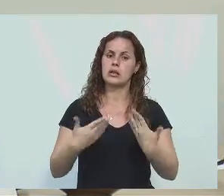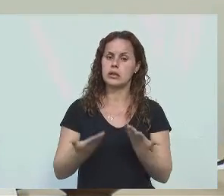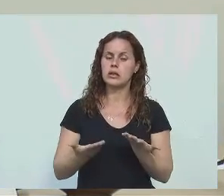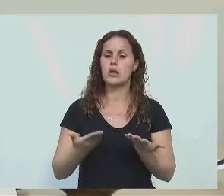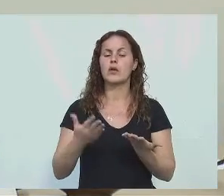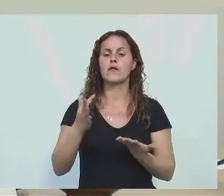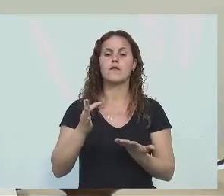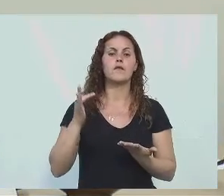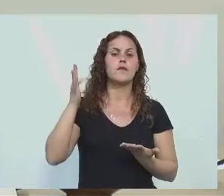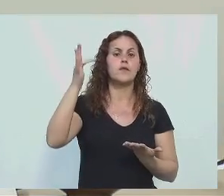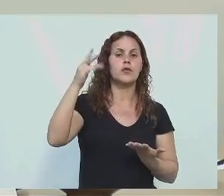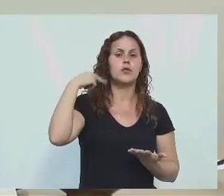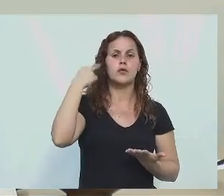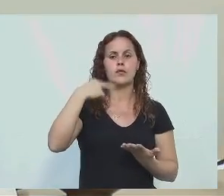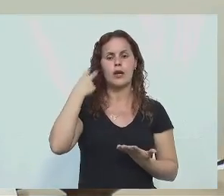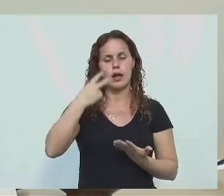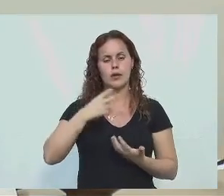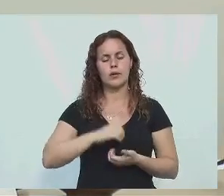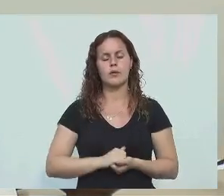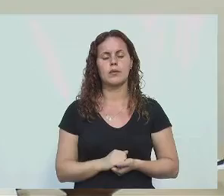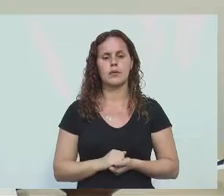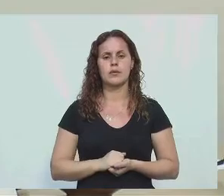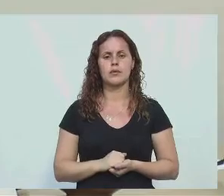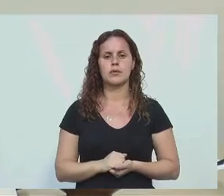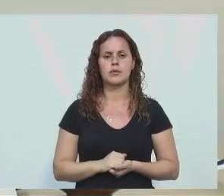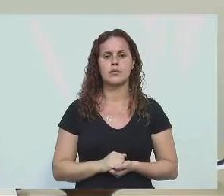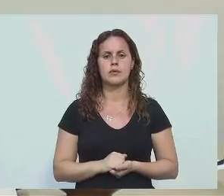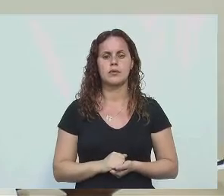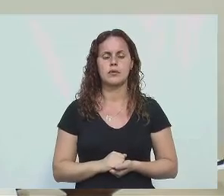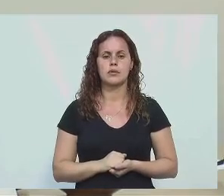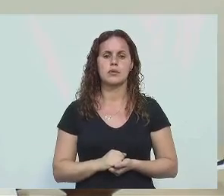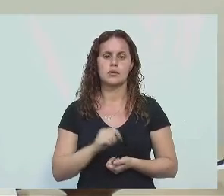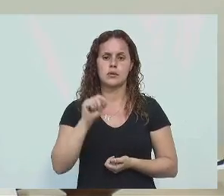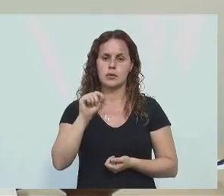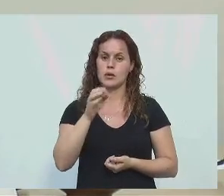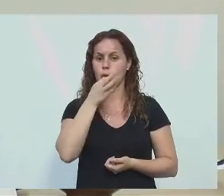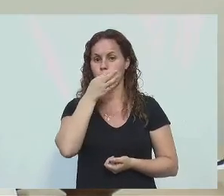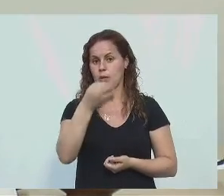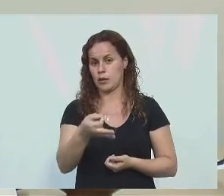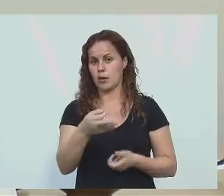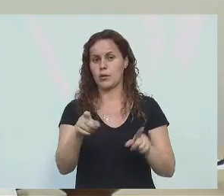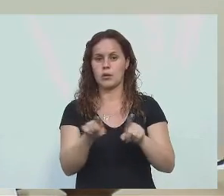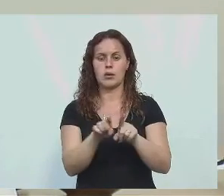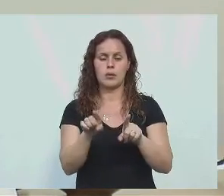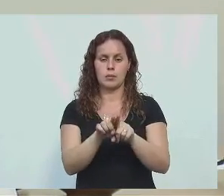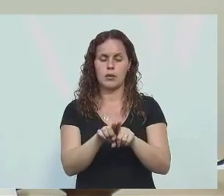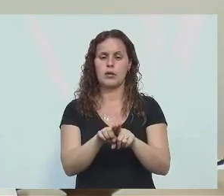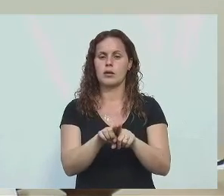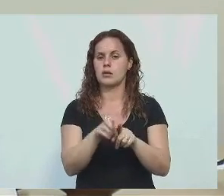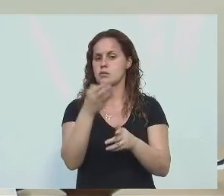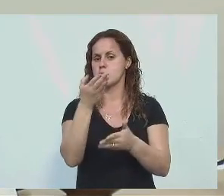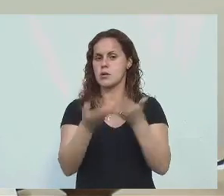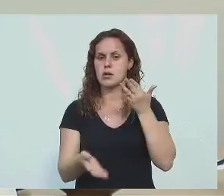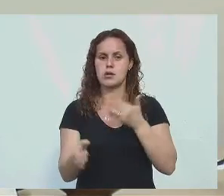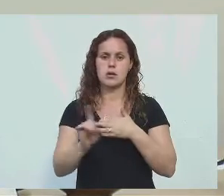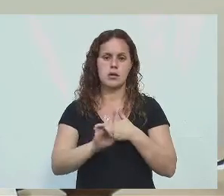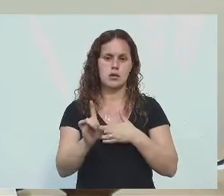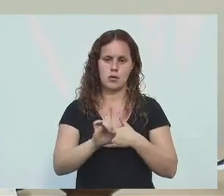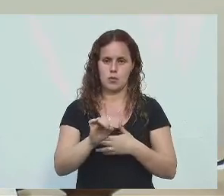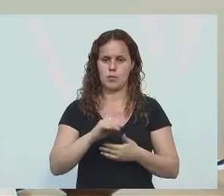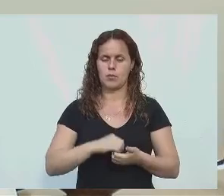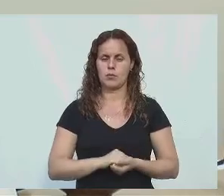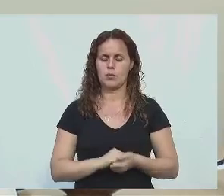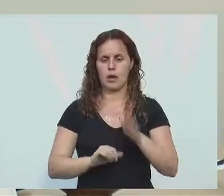futuros vereadores essa sugestão de não se perderem na análise